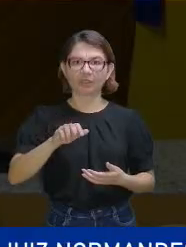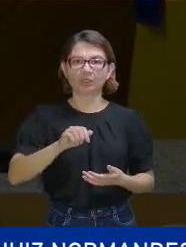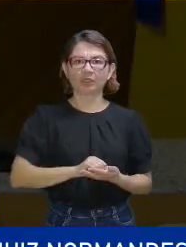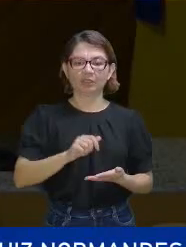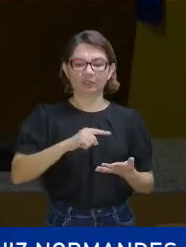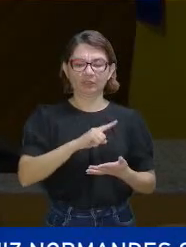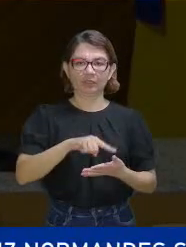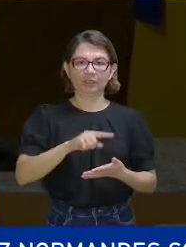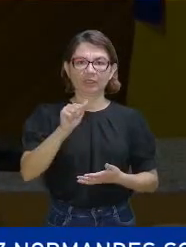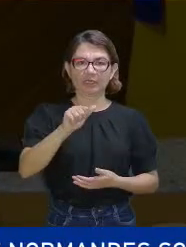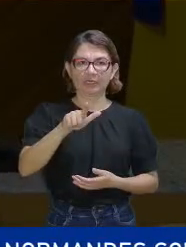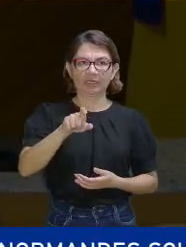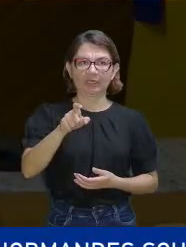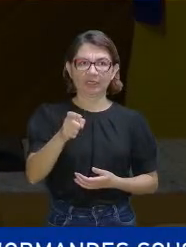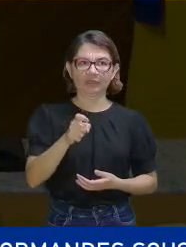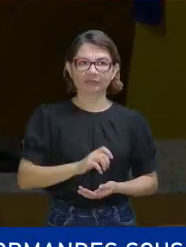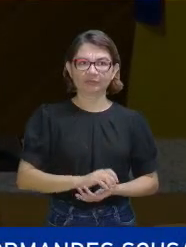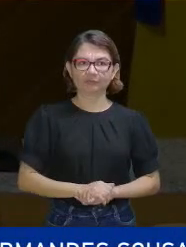Alex Lamy,